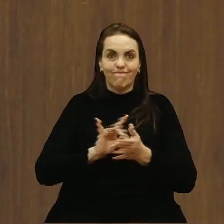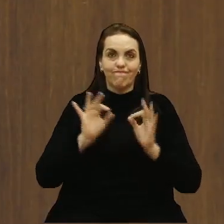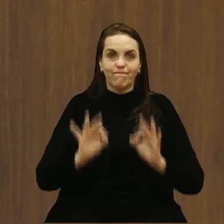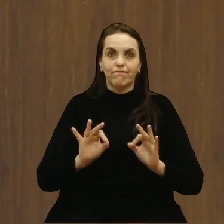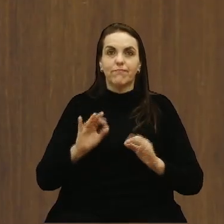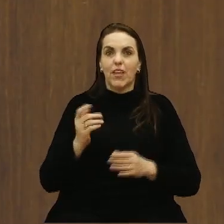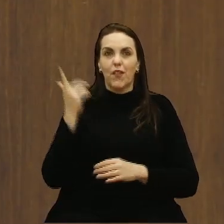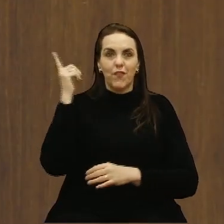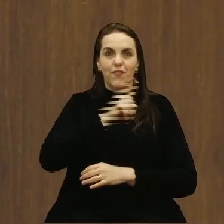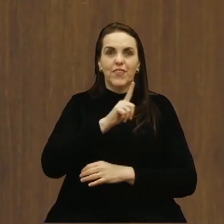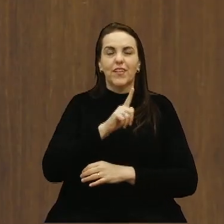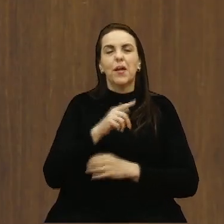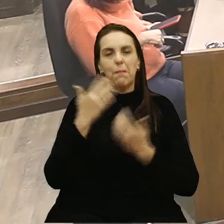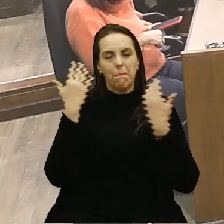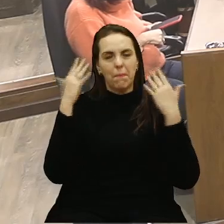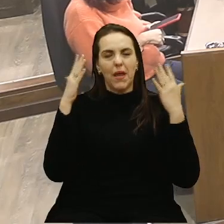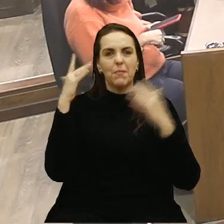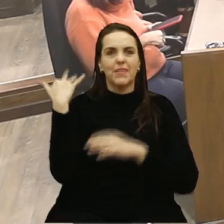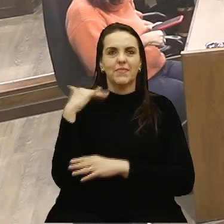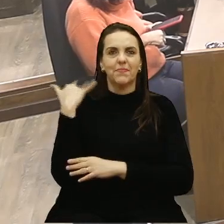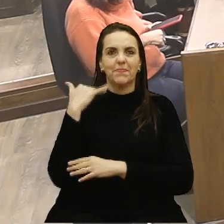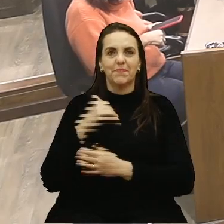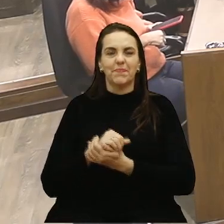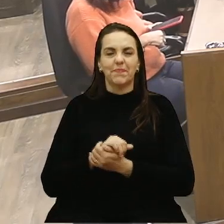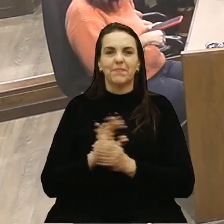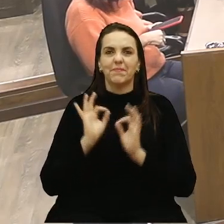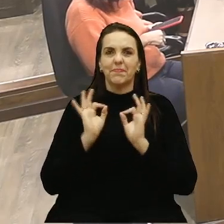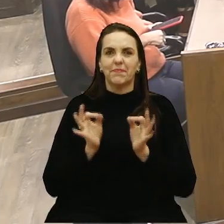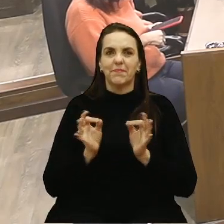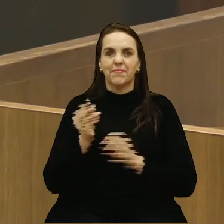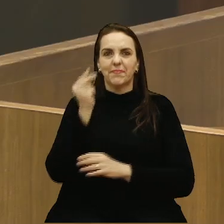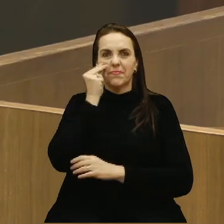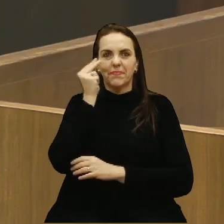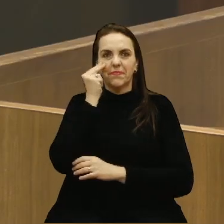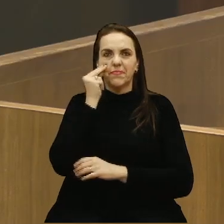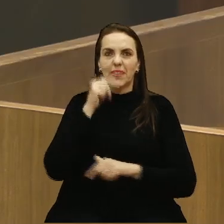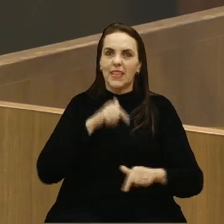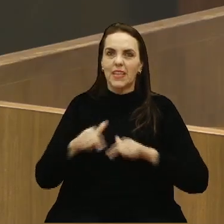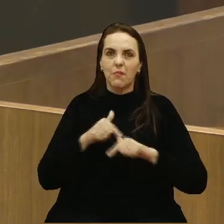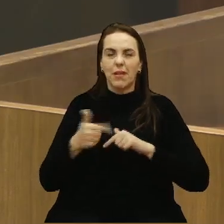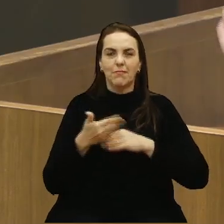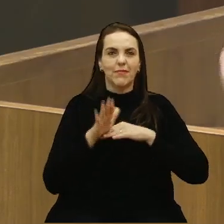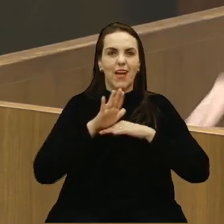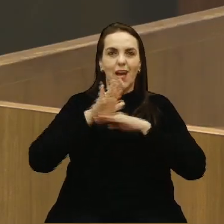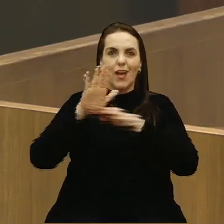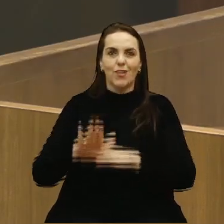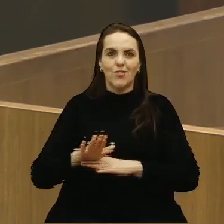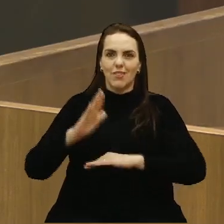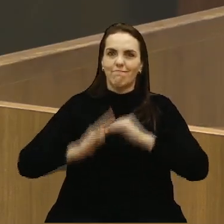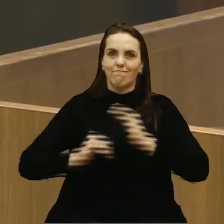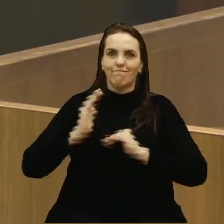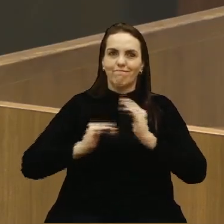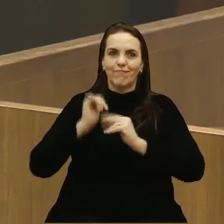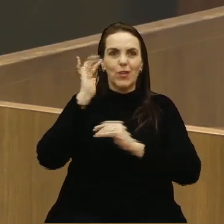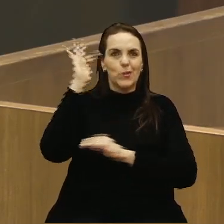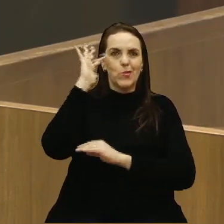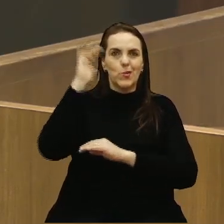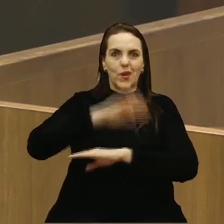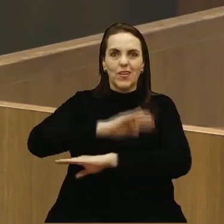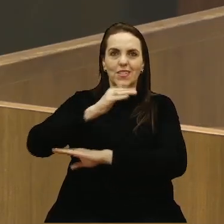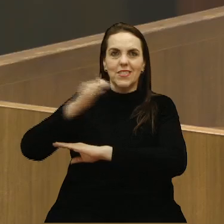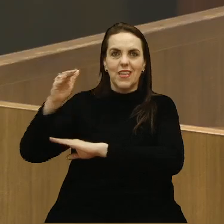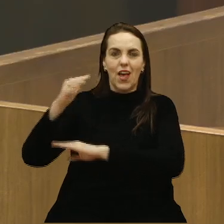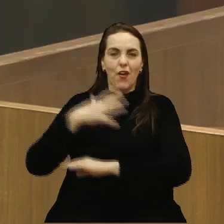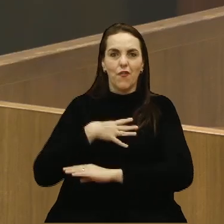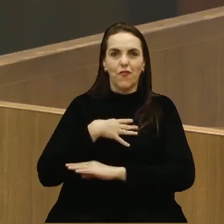grande vitória. Parabéns, vereadora Andressa. Sem dúvidas, vereador Libardi, vamos trabalhar para poder contribuir com a concretização desse sonho na Serra para o filho